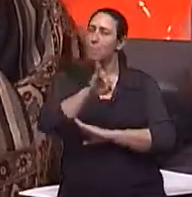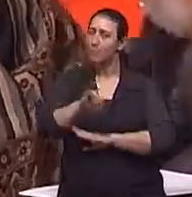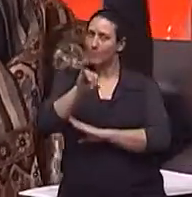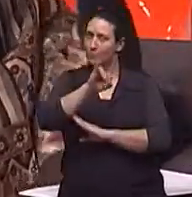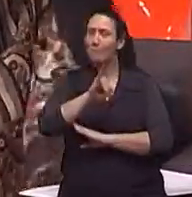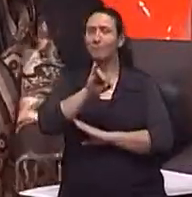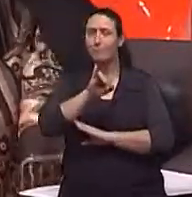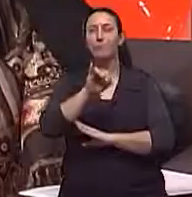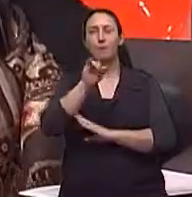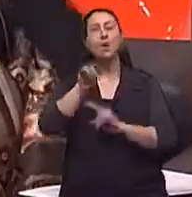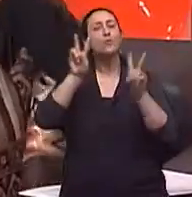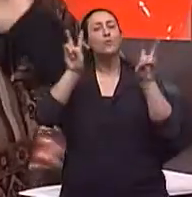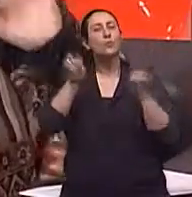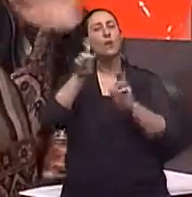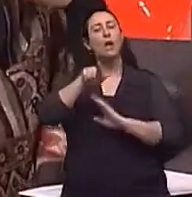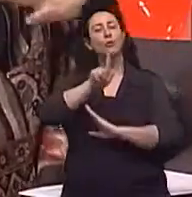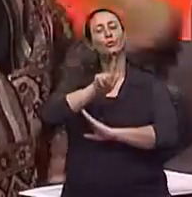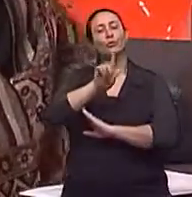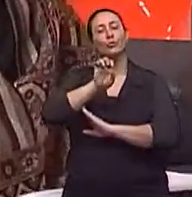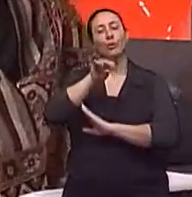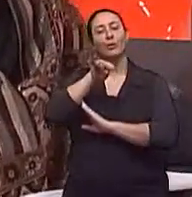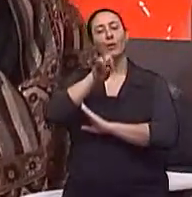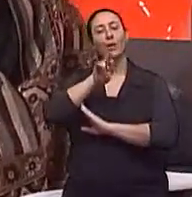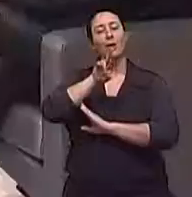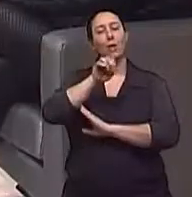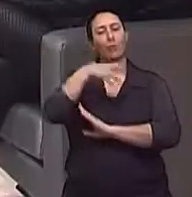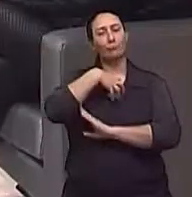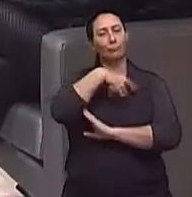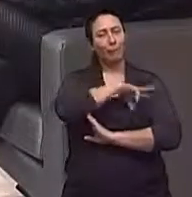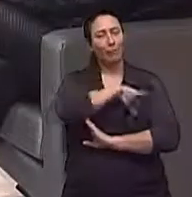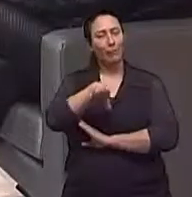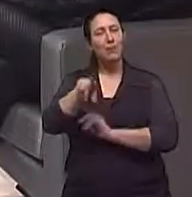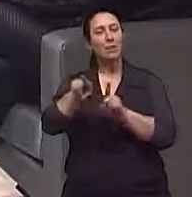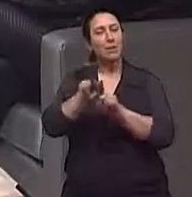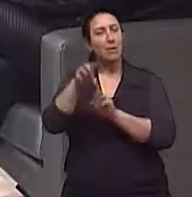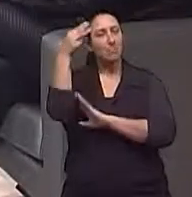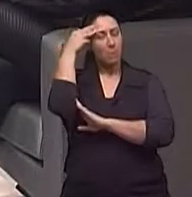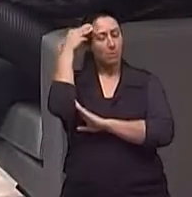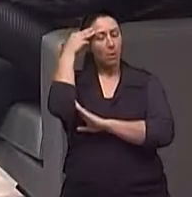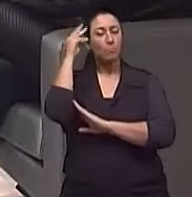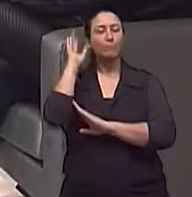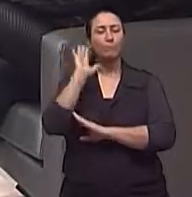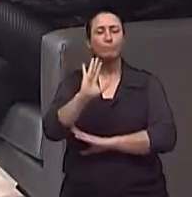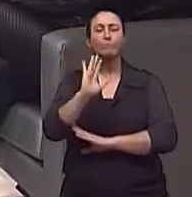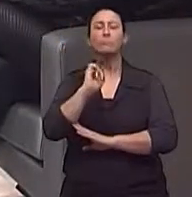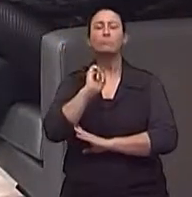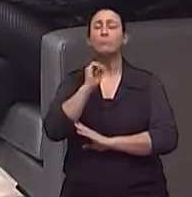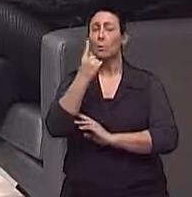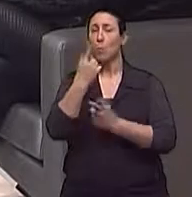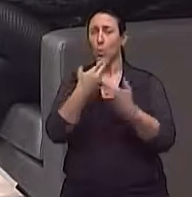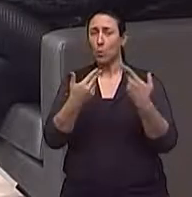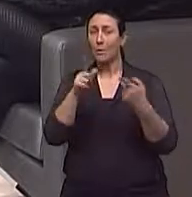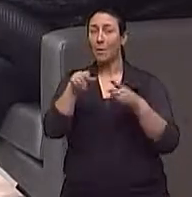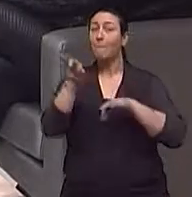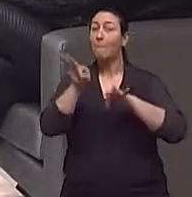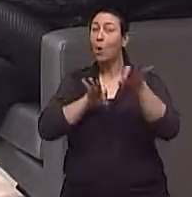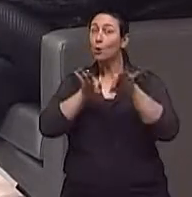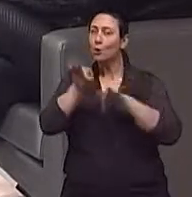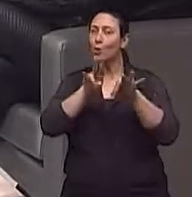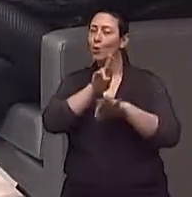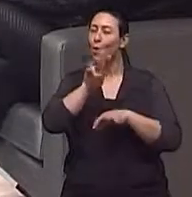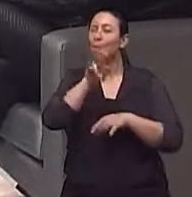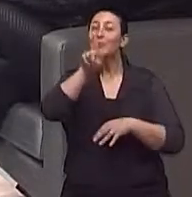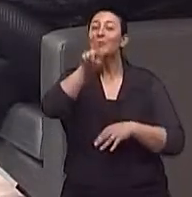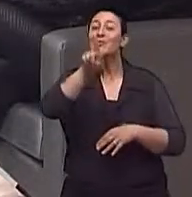emblemático como pode ser a questão de gênero vinculado aos problemas de saúde mental exato uma ressalva o projeto se chama de